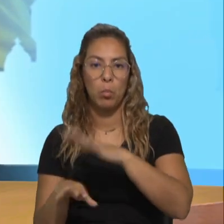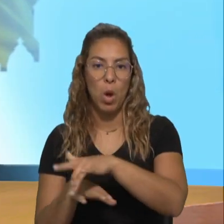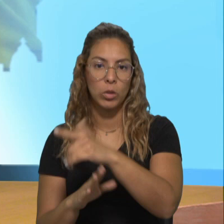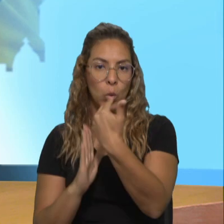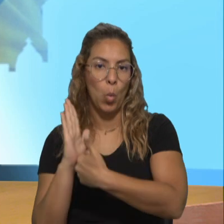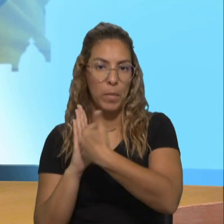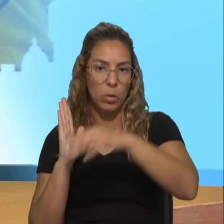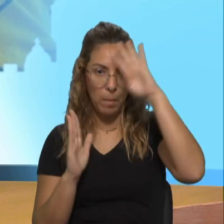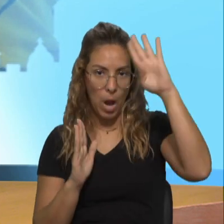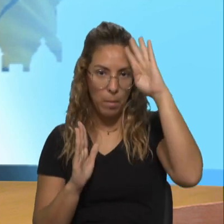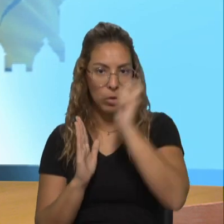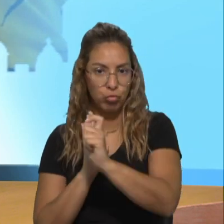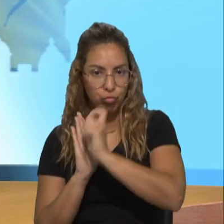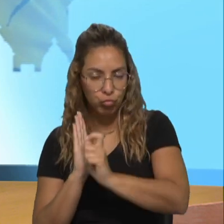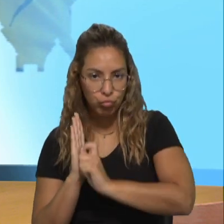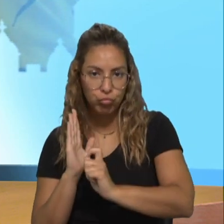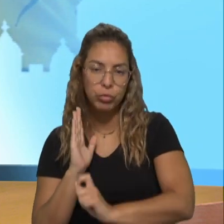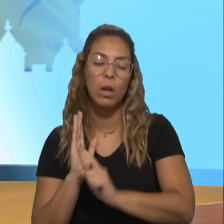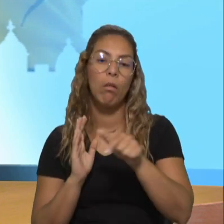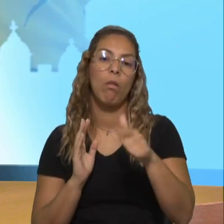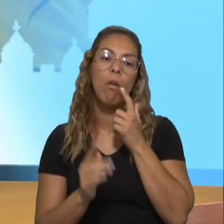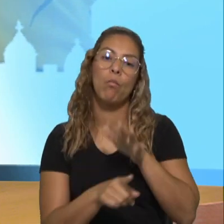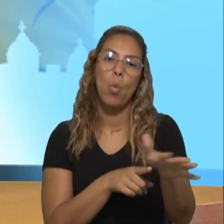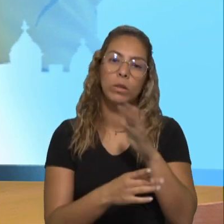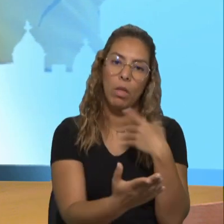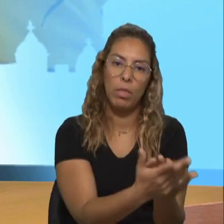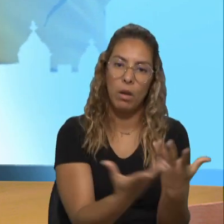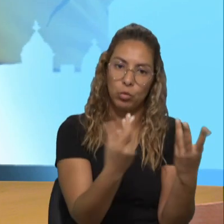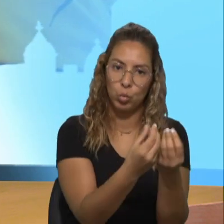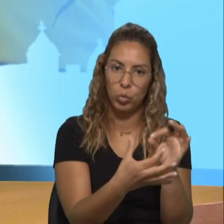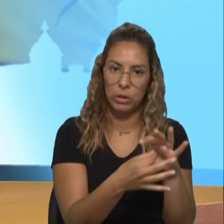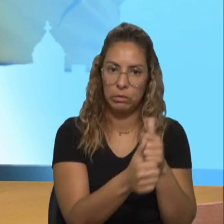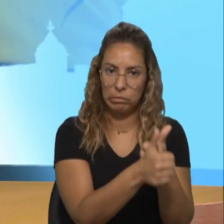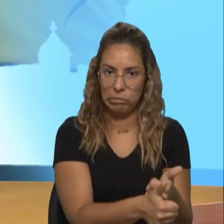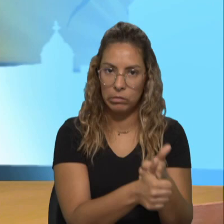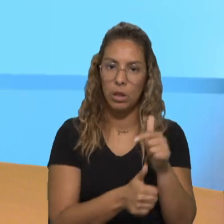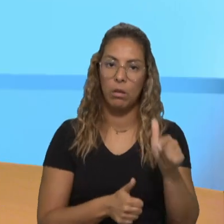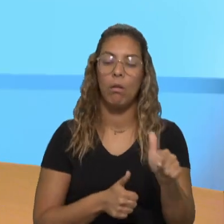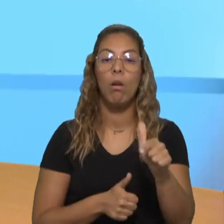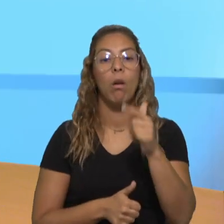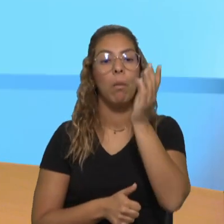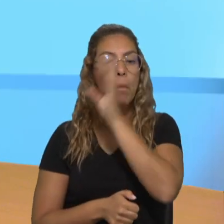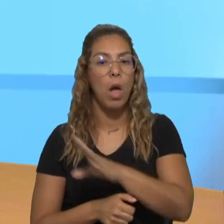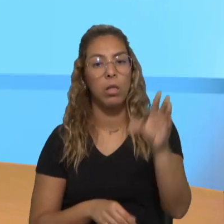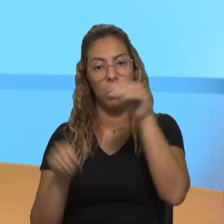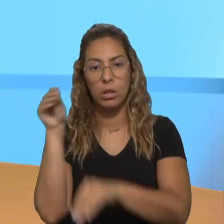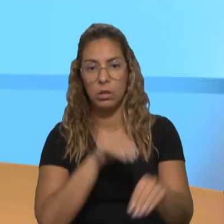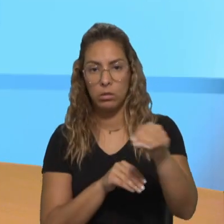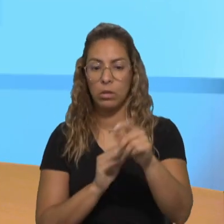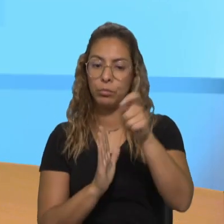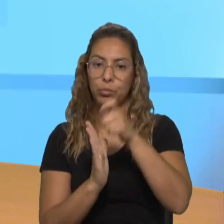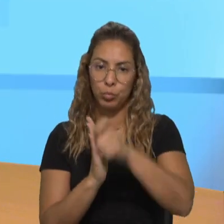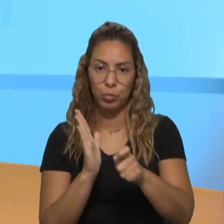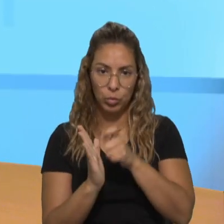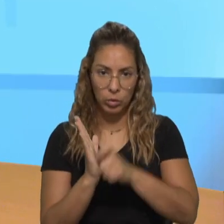foi escrevendo, de forma a perceber aqui uma união entre aquilo que é o exercício prático de votar, mas também a partir daquilo que é a